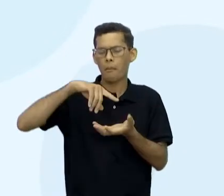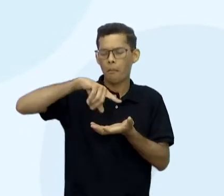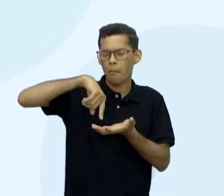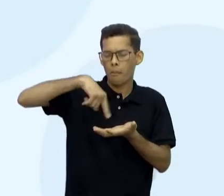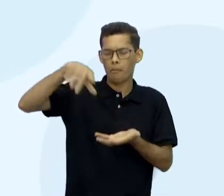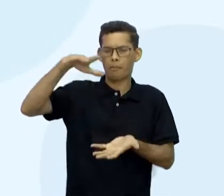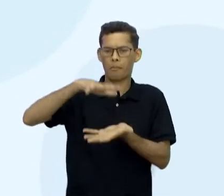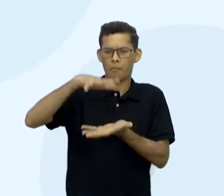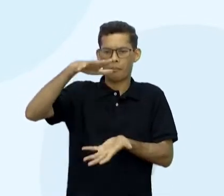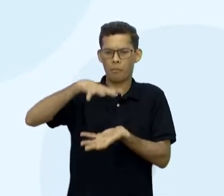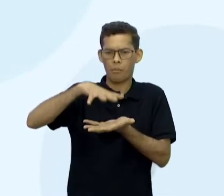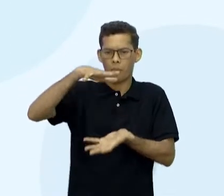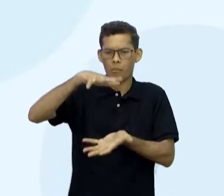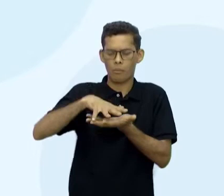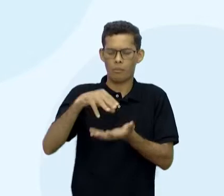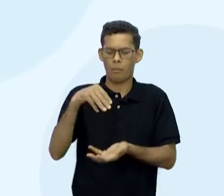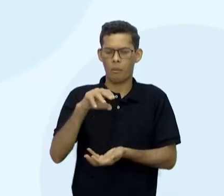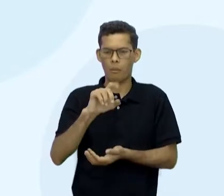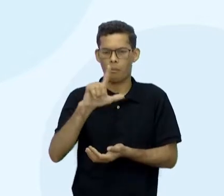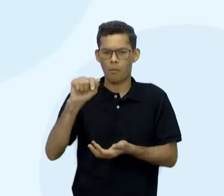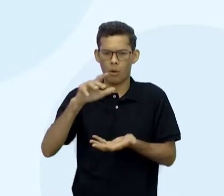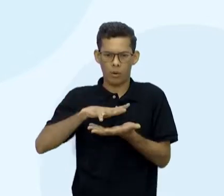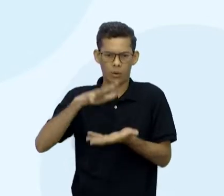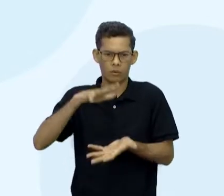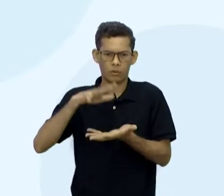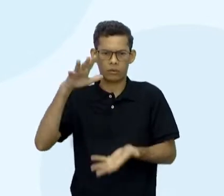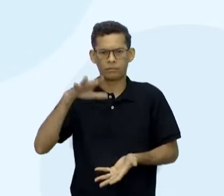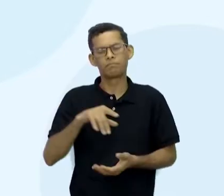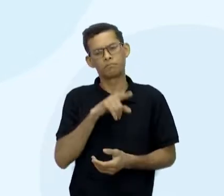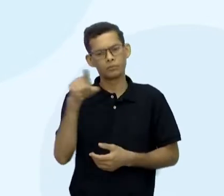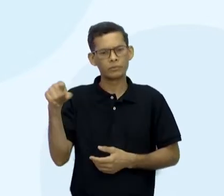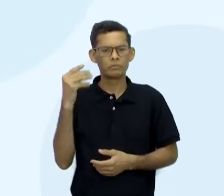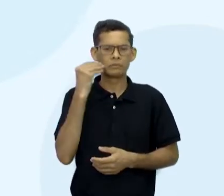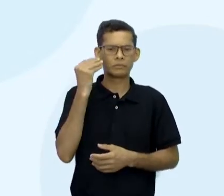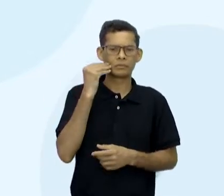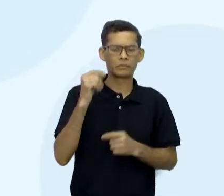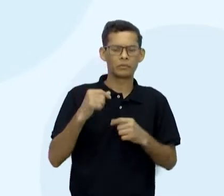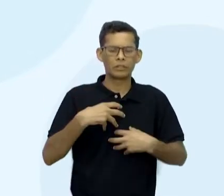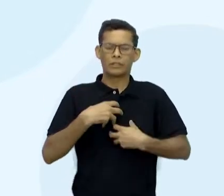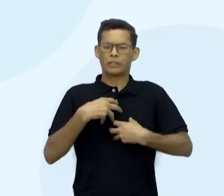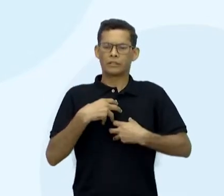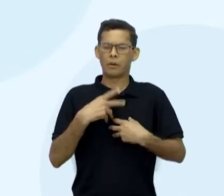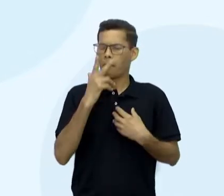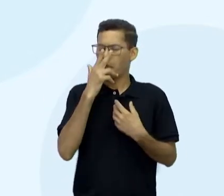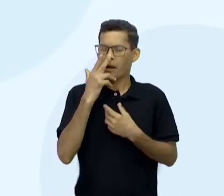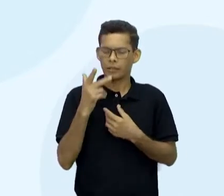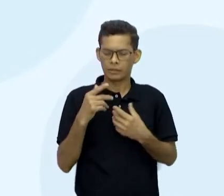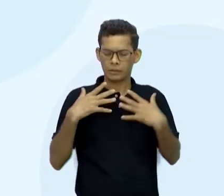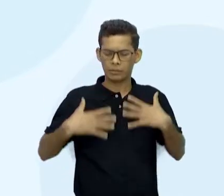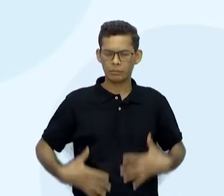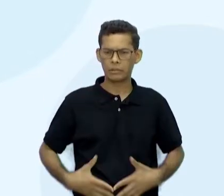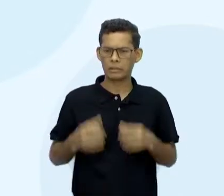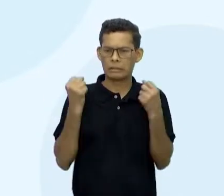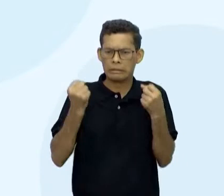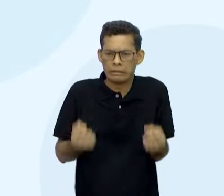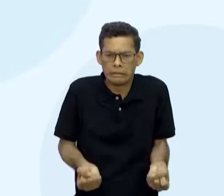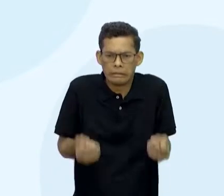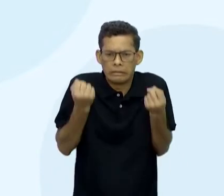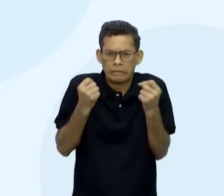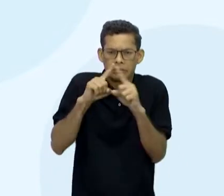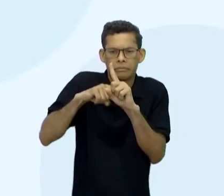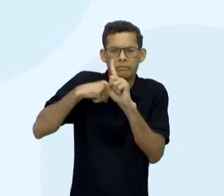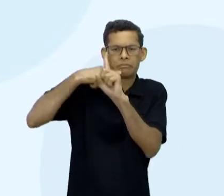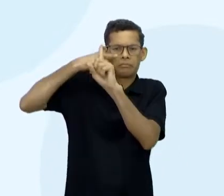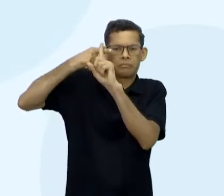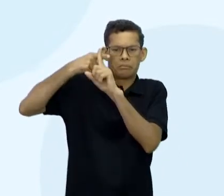baixo? Será que aconteceria isso? Você experimentaria a sensação de peso maior, seu peso é aumentando? Será que o seu